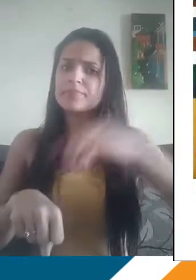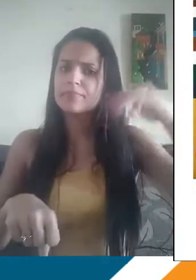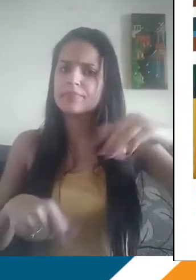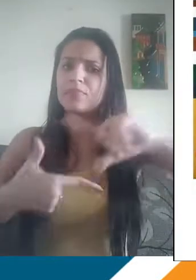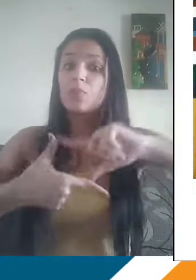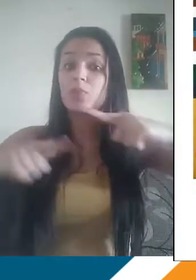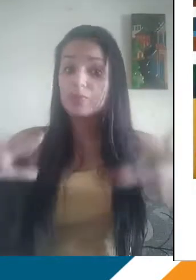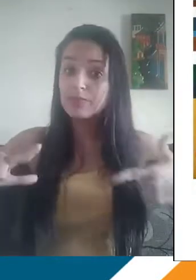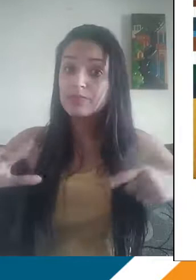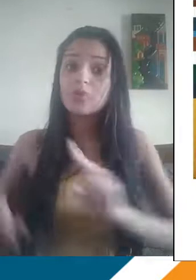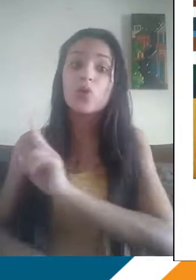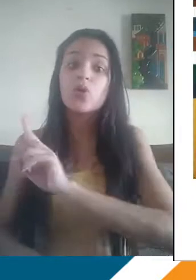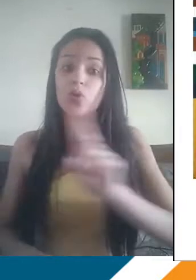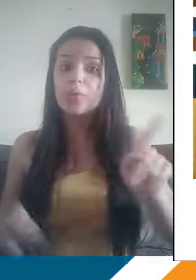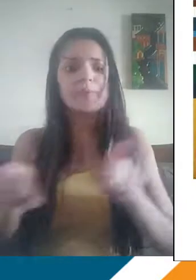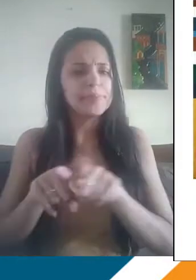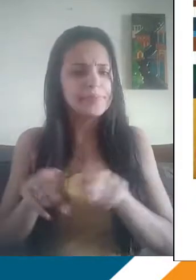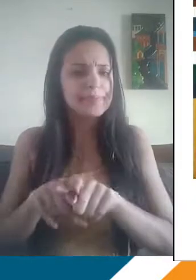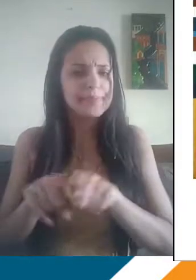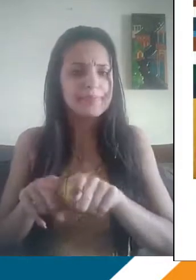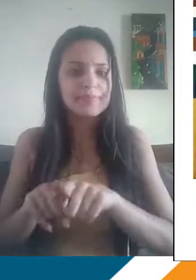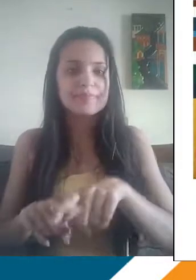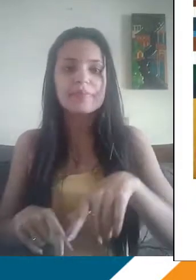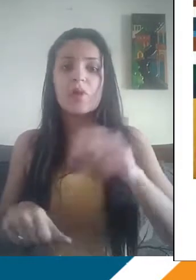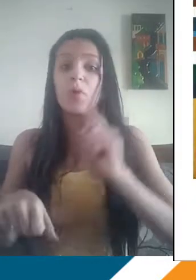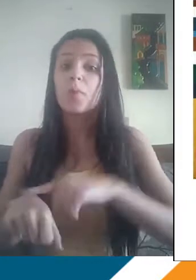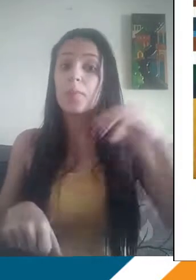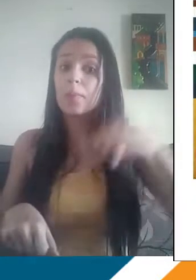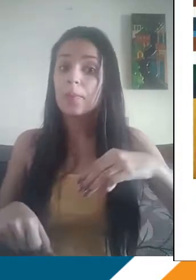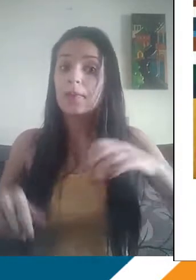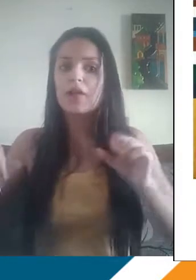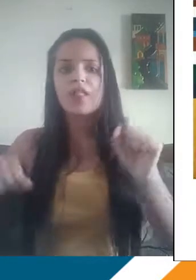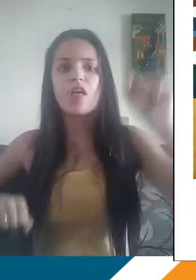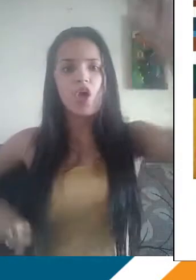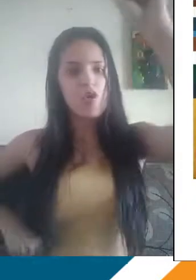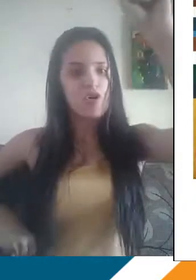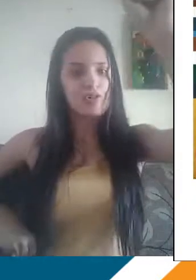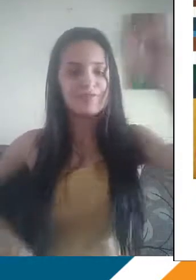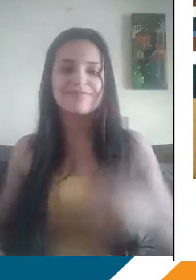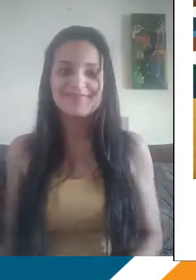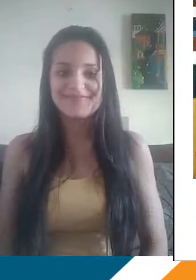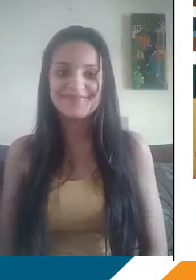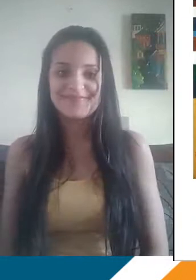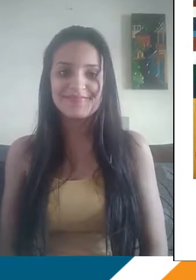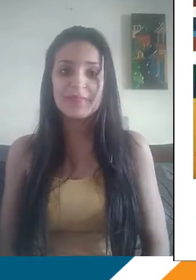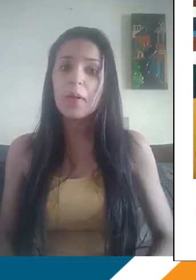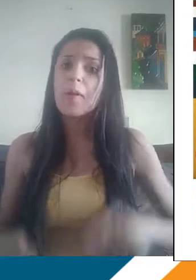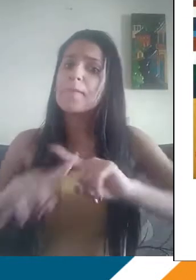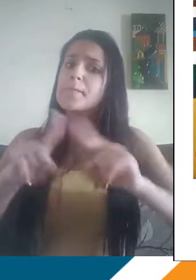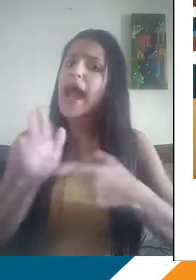modernismo, chamada também de fase heróica. Mas antes de iniciarmos esse novo conteúdo,